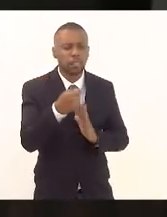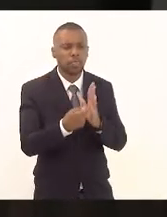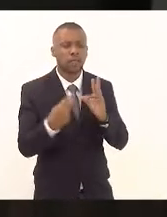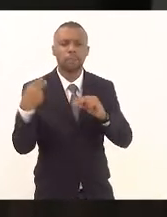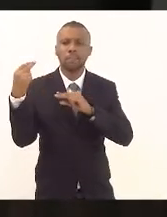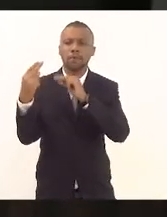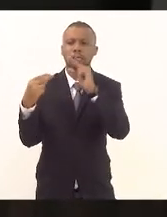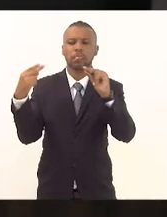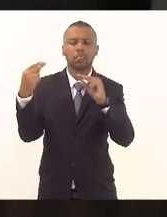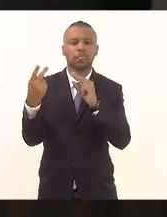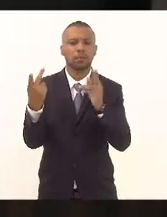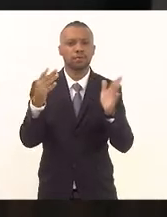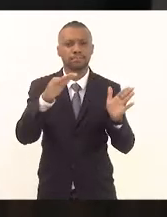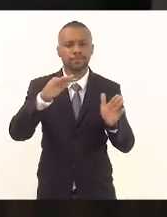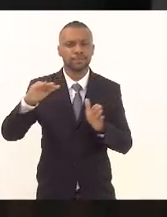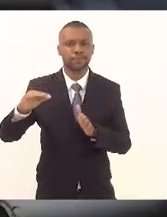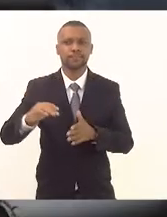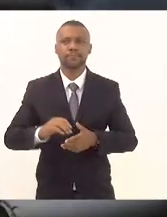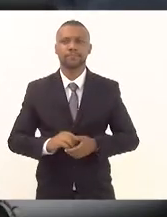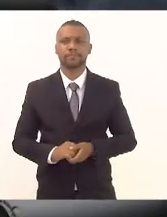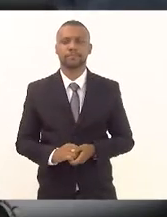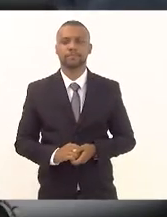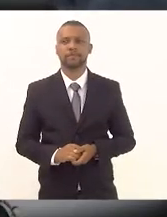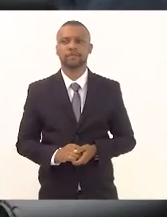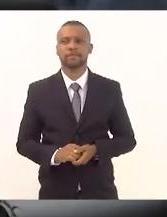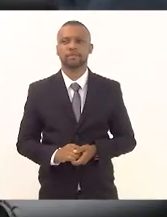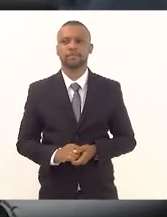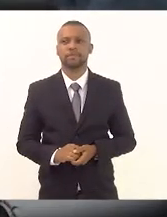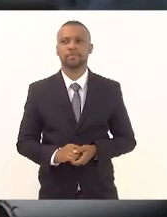complicou. Visitor